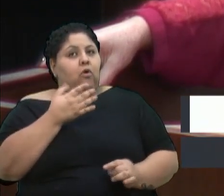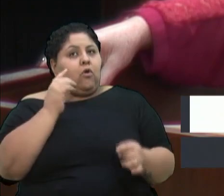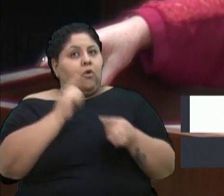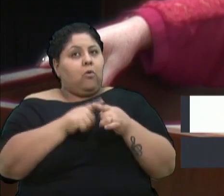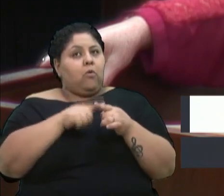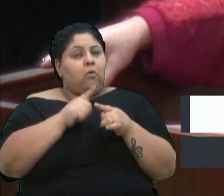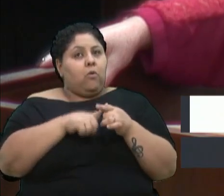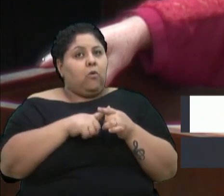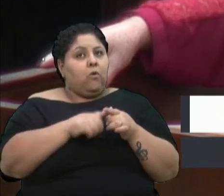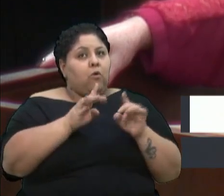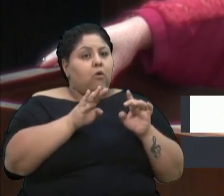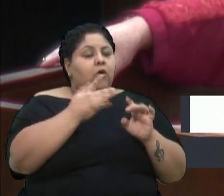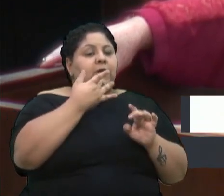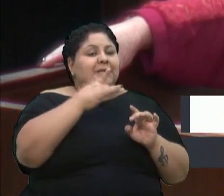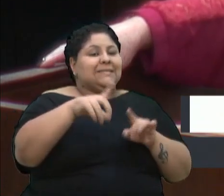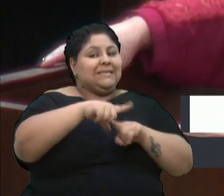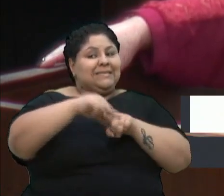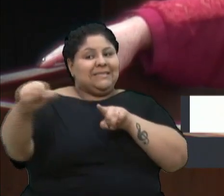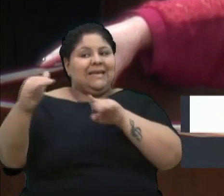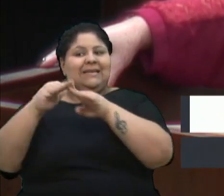da escola, né?